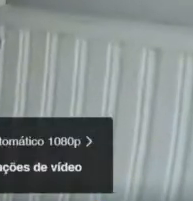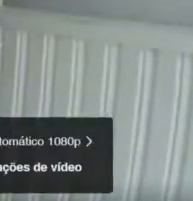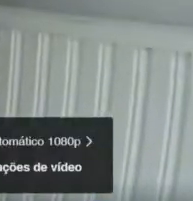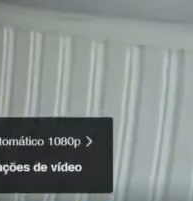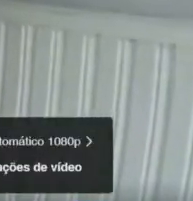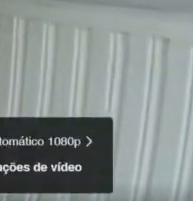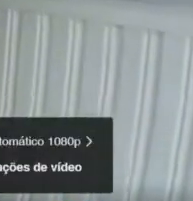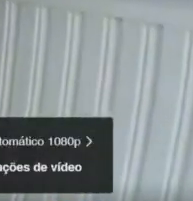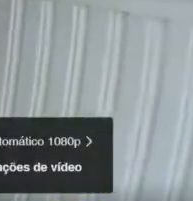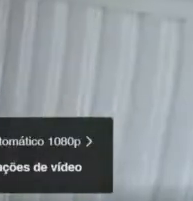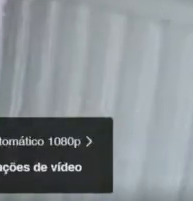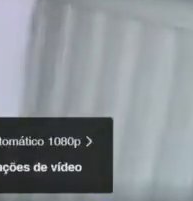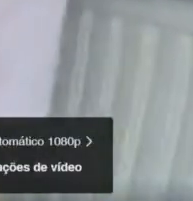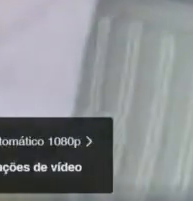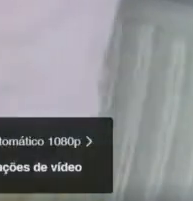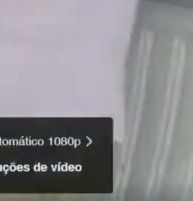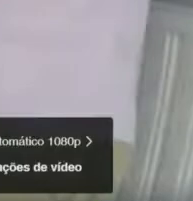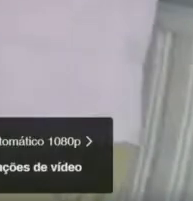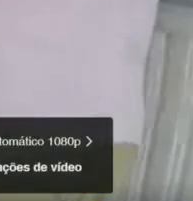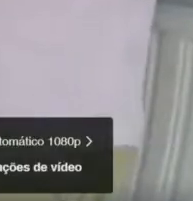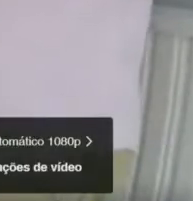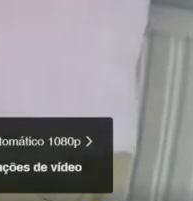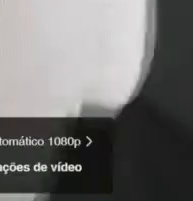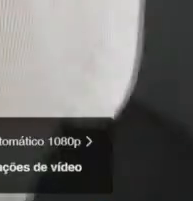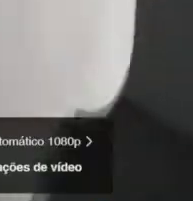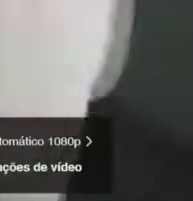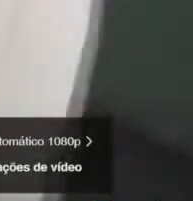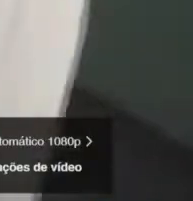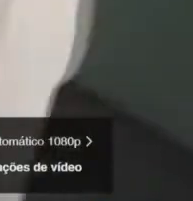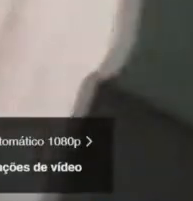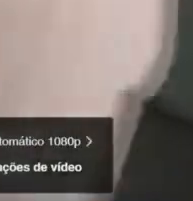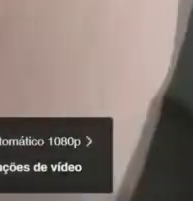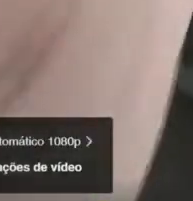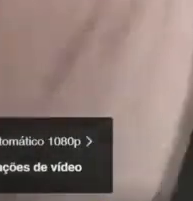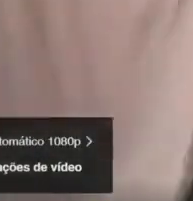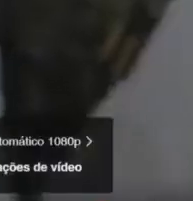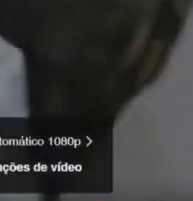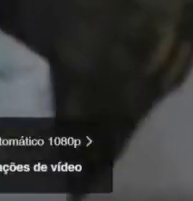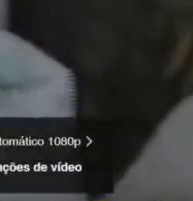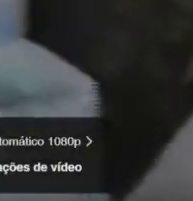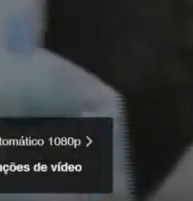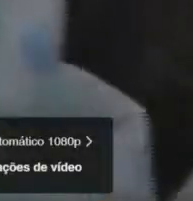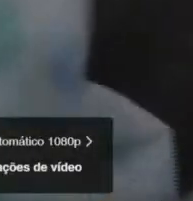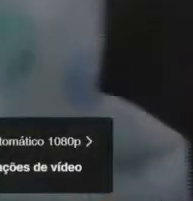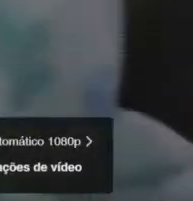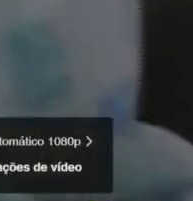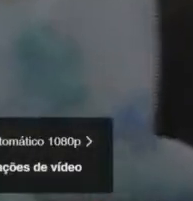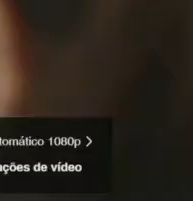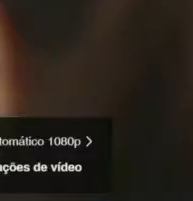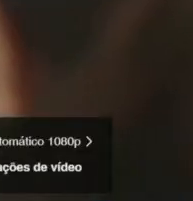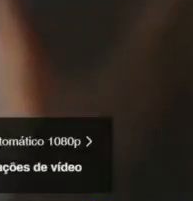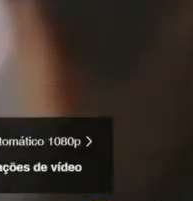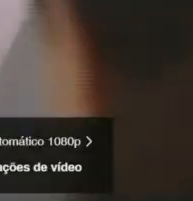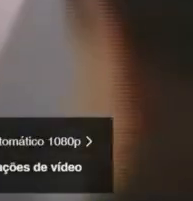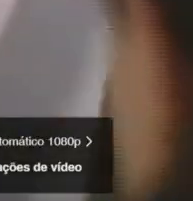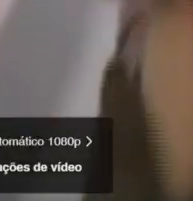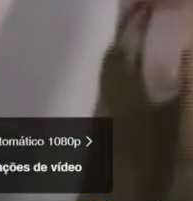estão? Tudo bem? Bem, graças. E cadê a benção? Tá aqui. Tem uma história bonita. Sim, adoro contar ela.